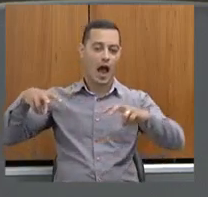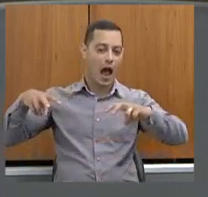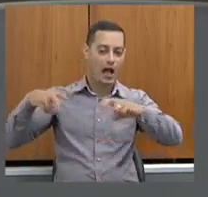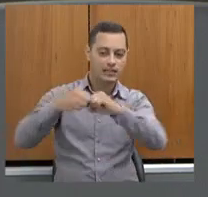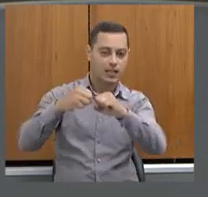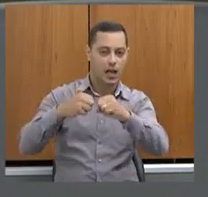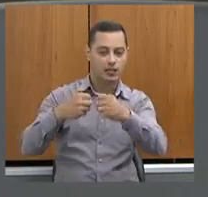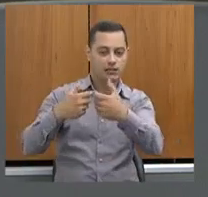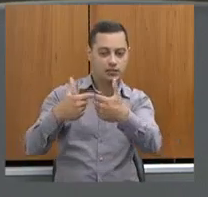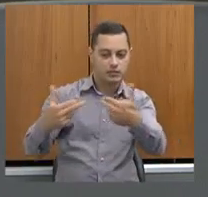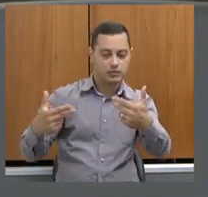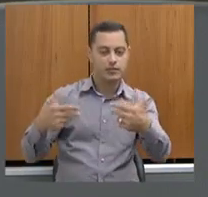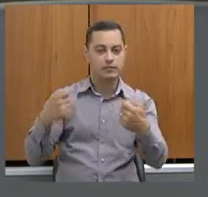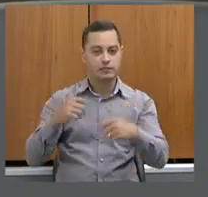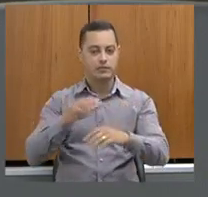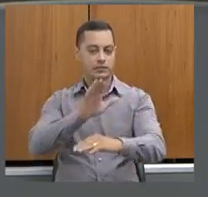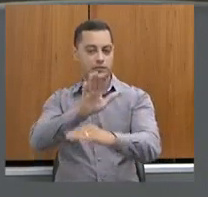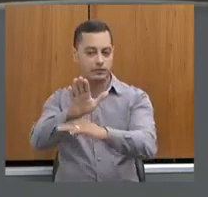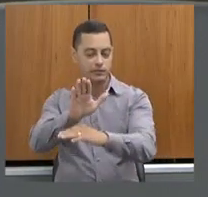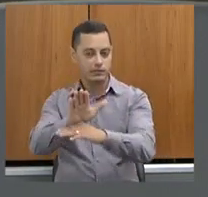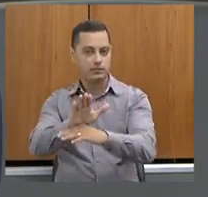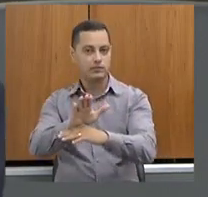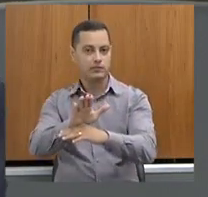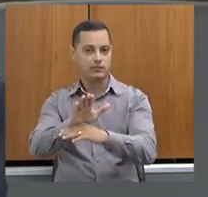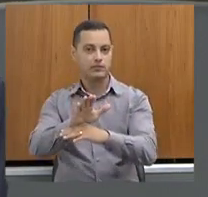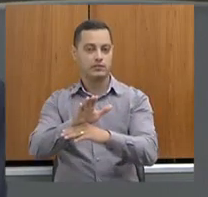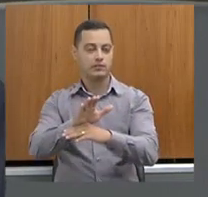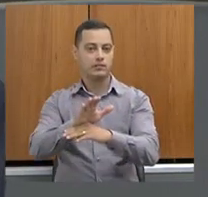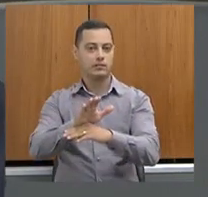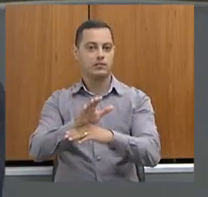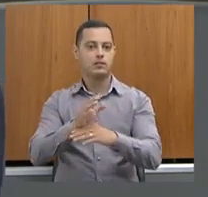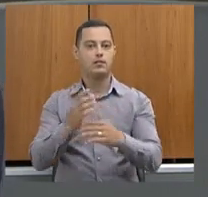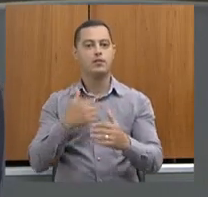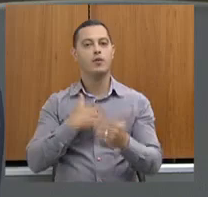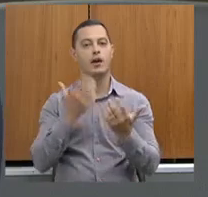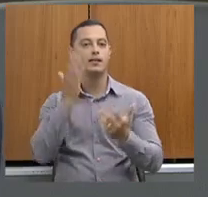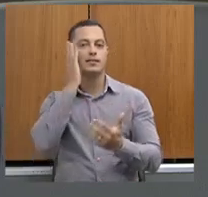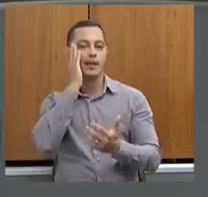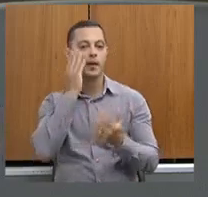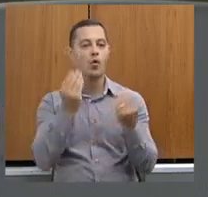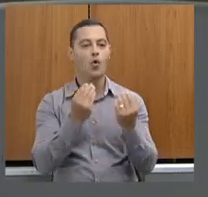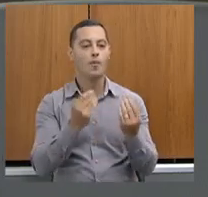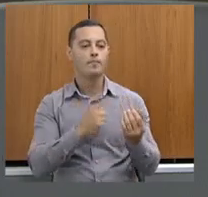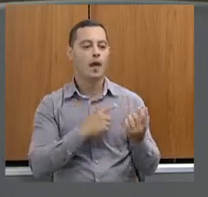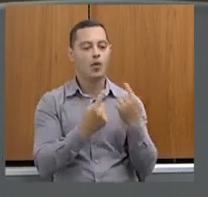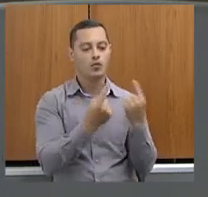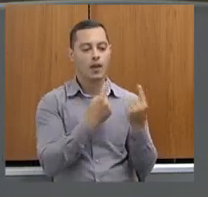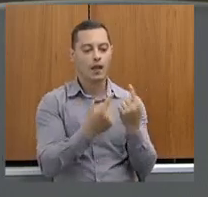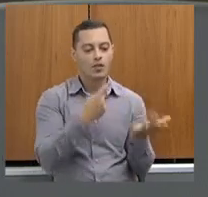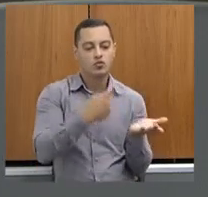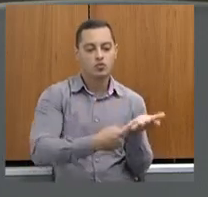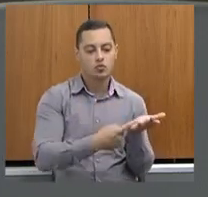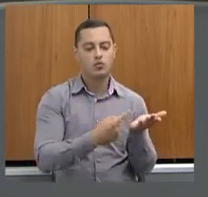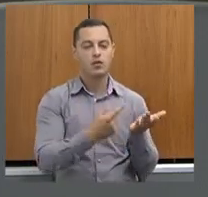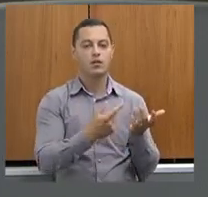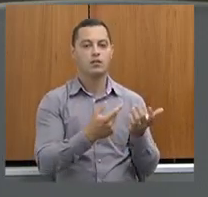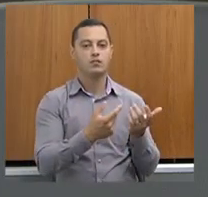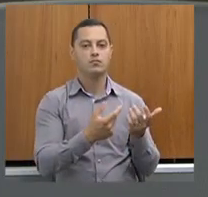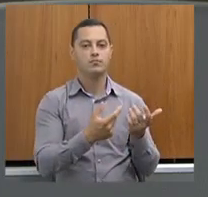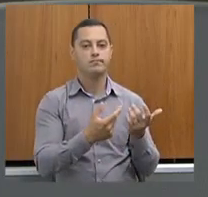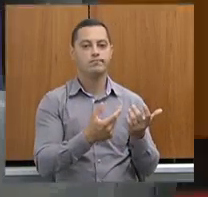ajudar a prestar Socorro aí então queria saber como estão essas tratativas Qual o planejamento